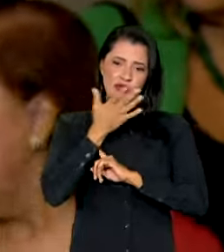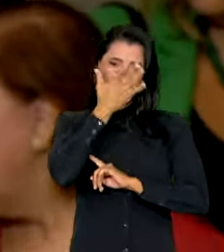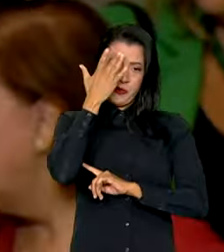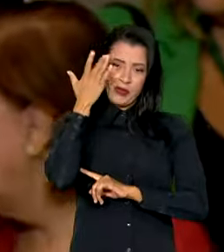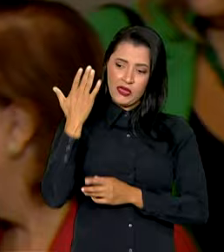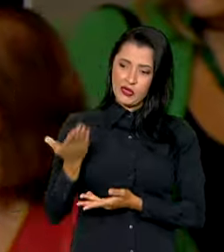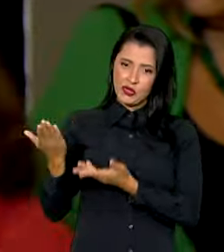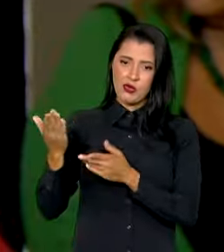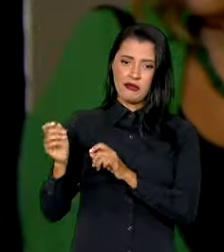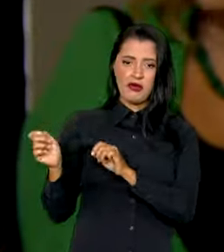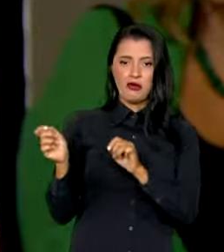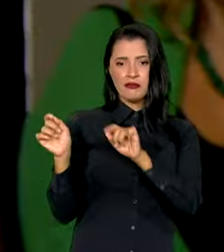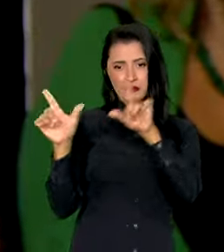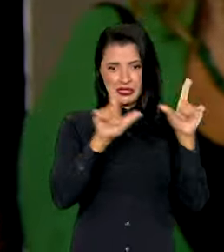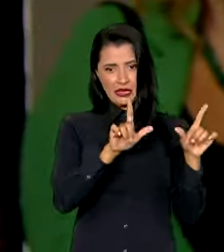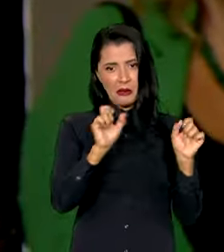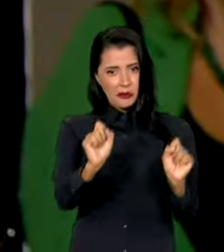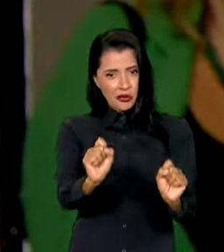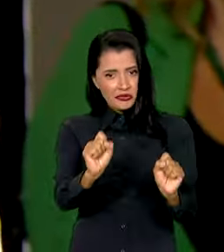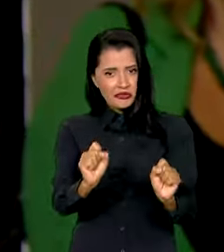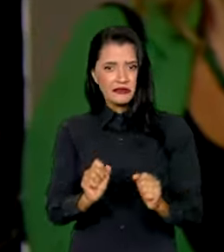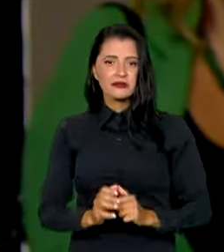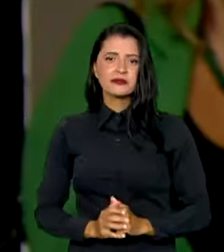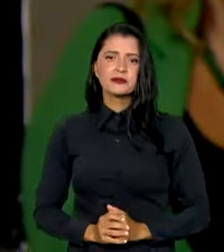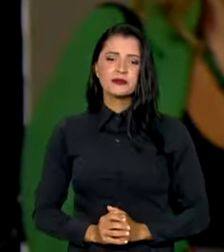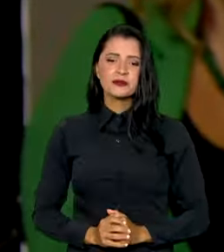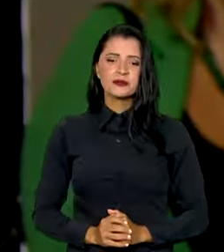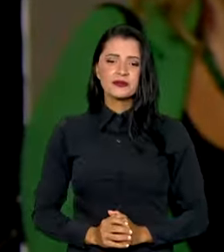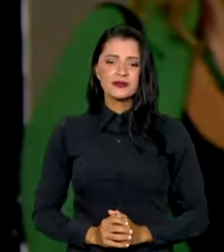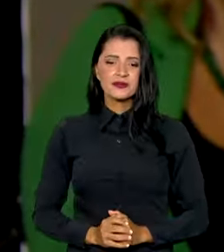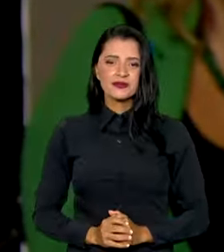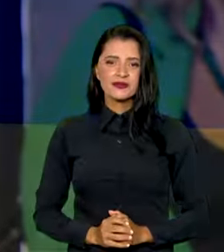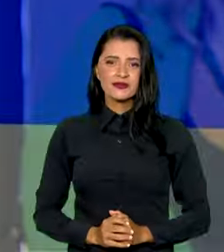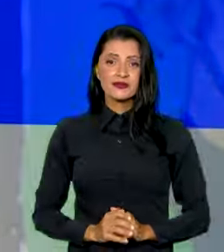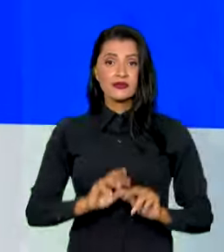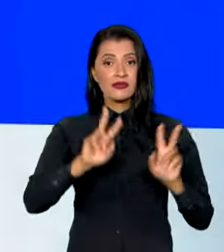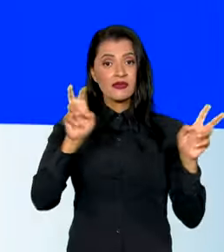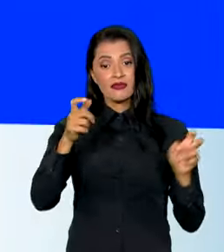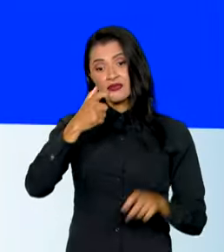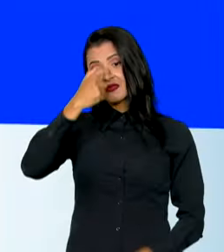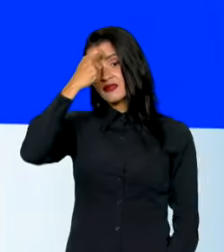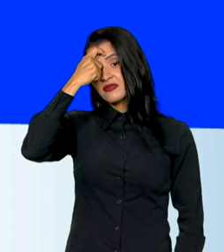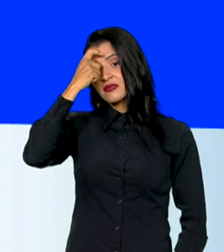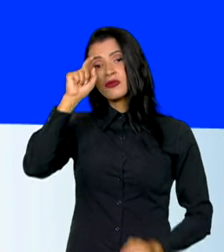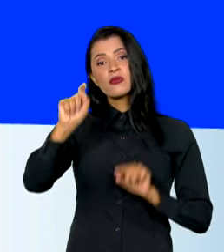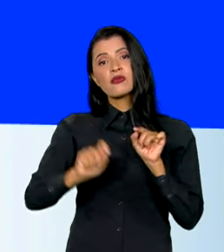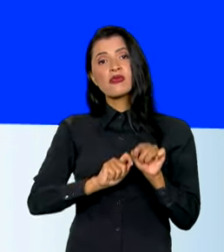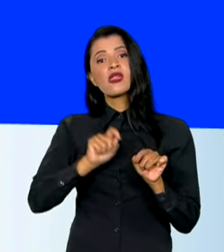aqui passando. Pode passar, por favor? Bom, saúde e consciência.